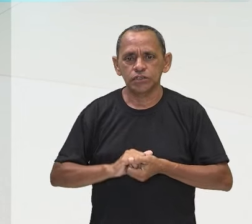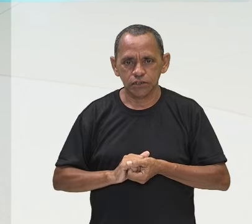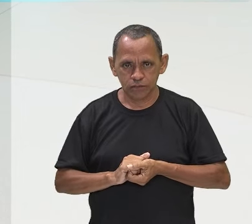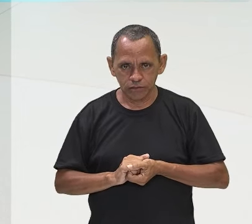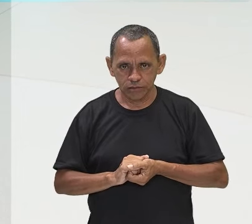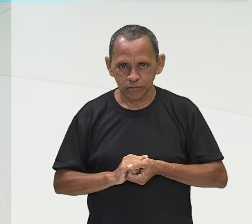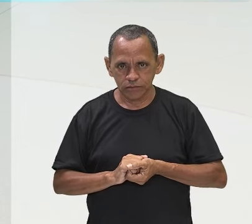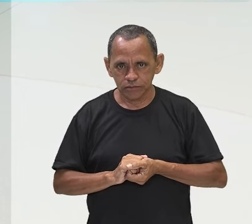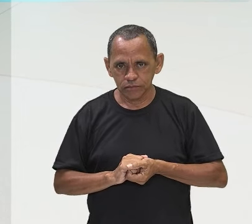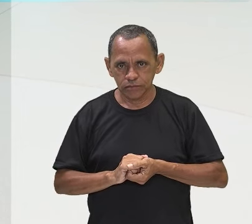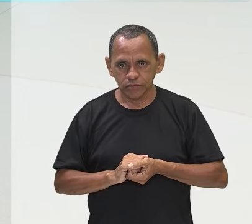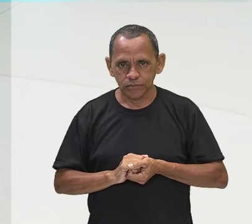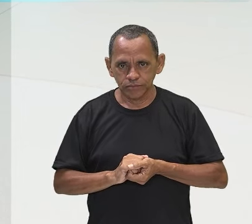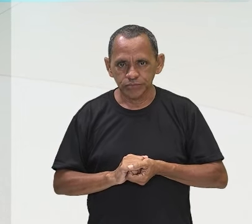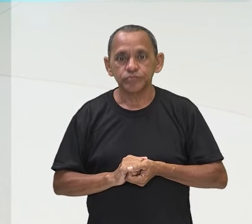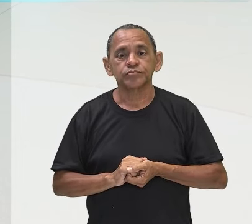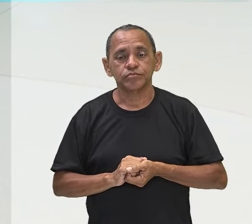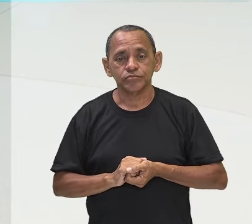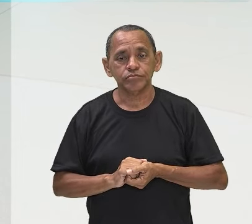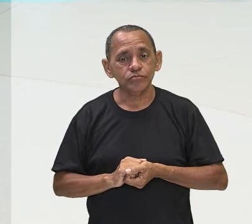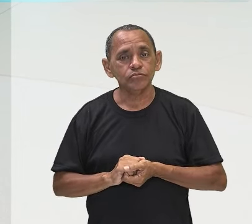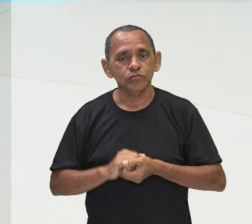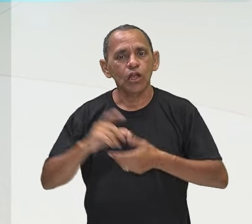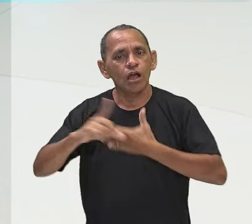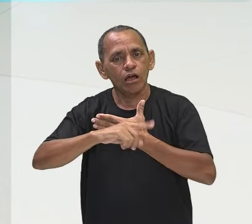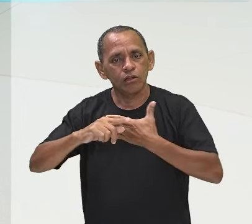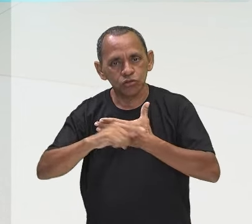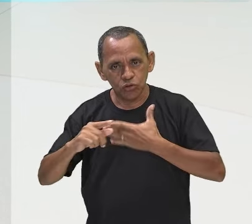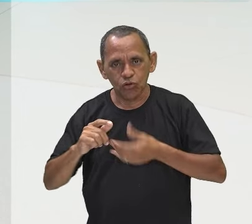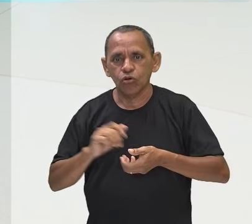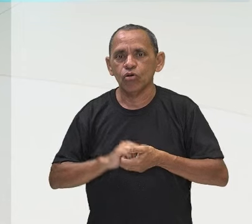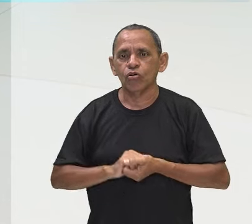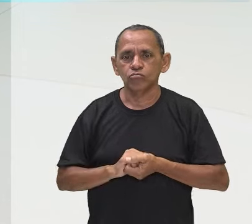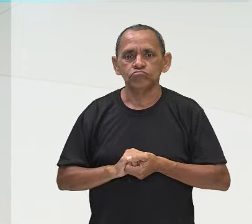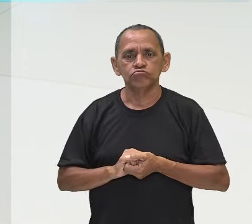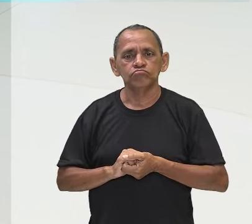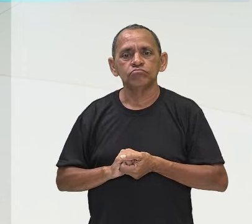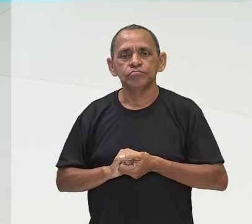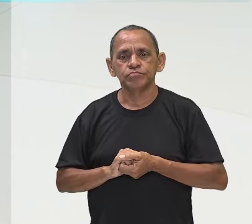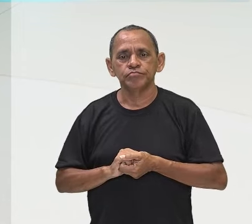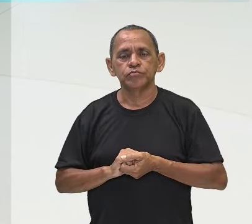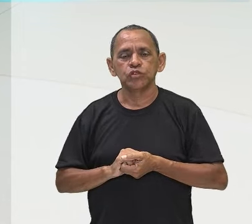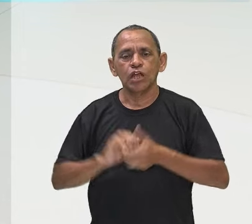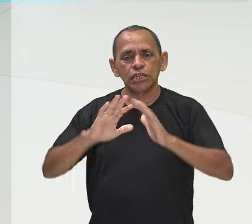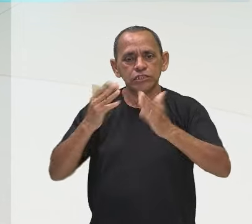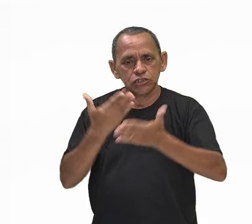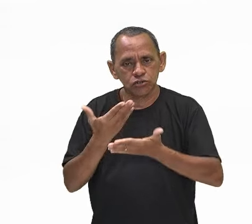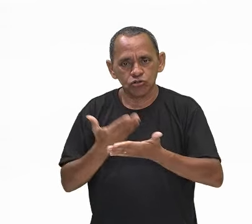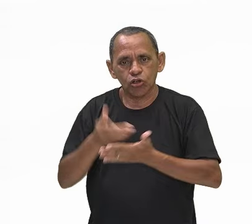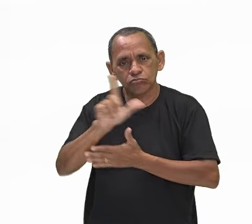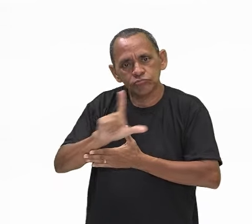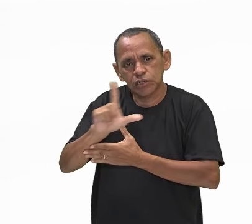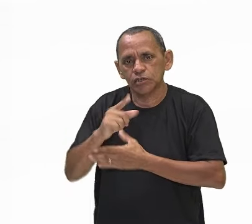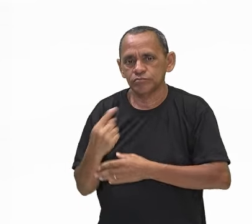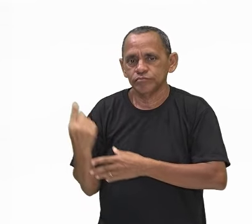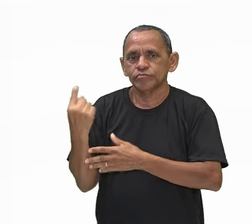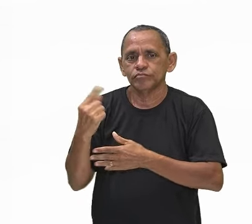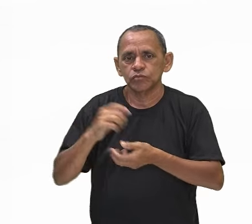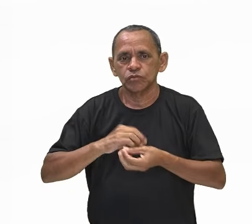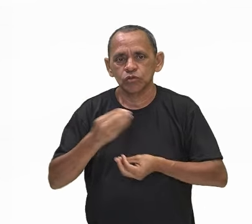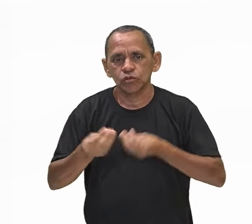estamos falando de Olavo Bilac, ele está presente em uma escola literária, a qual vai aparecer agora para vocês, que é